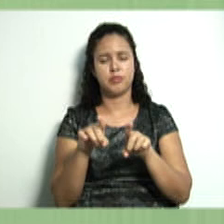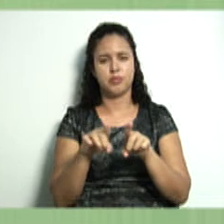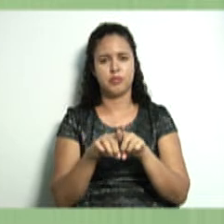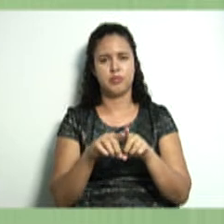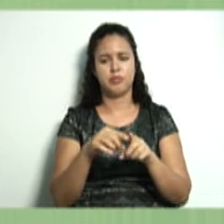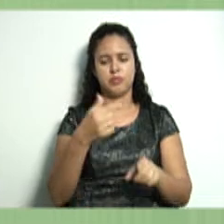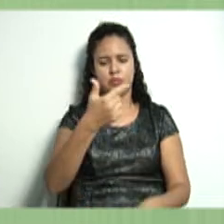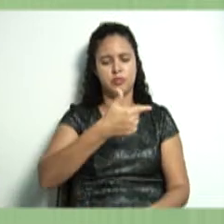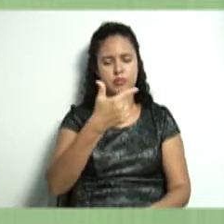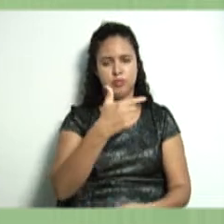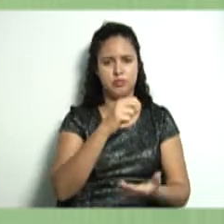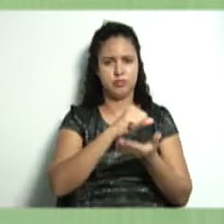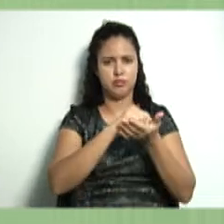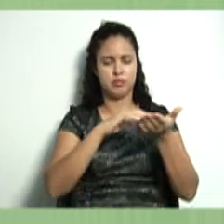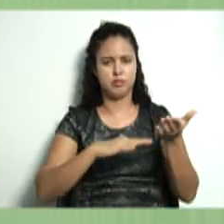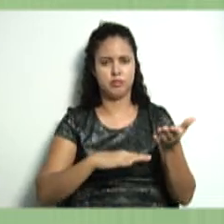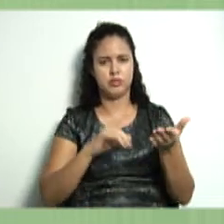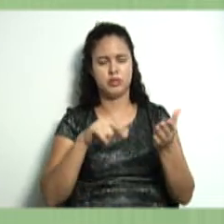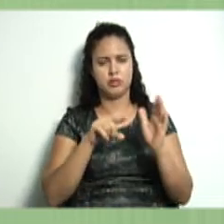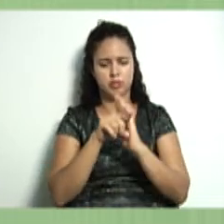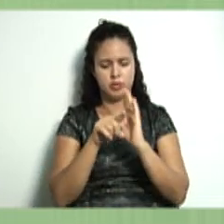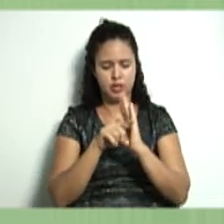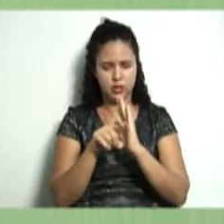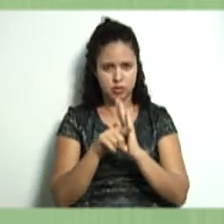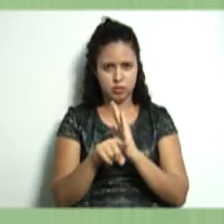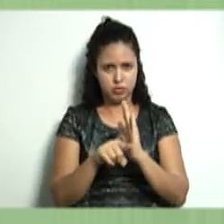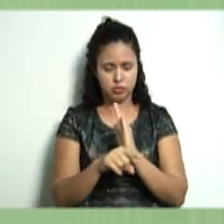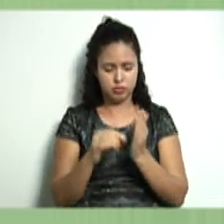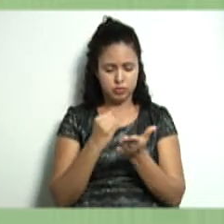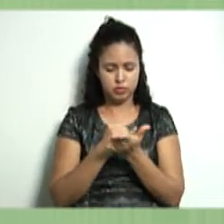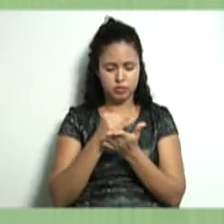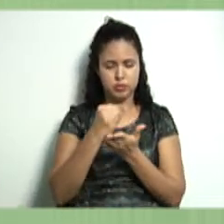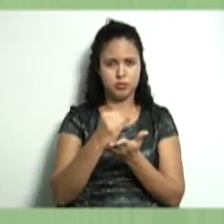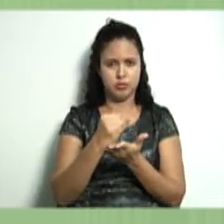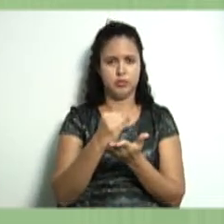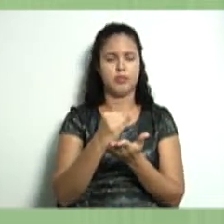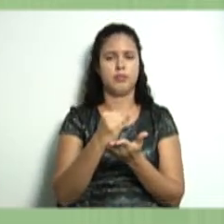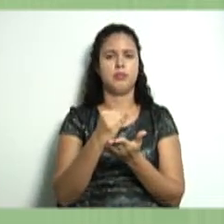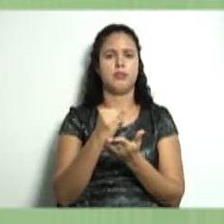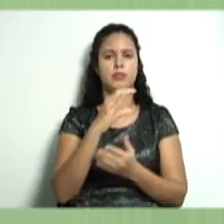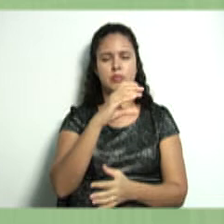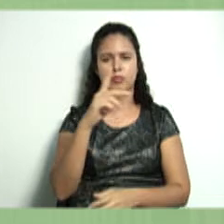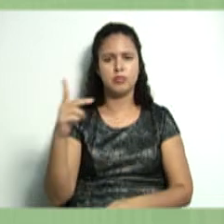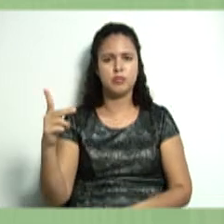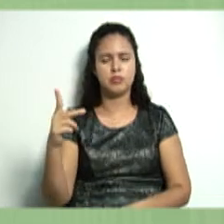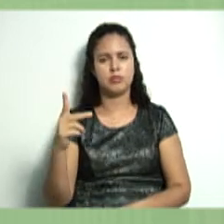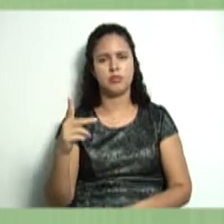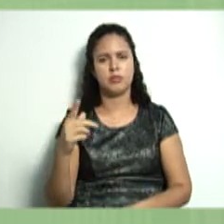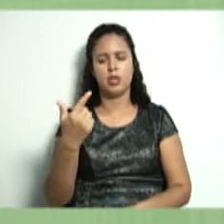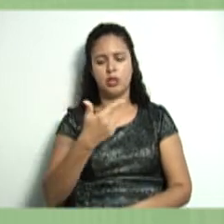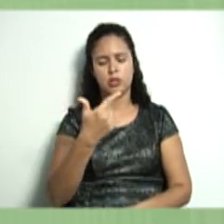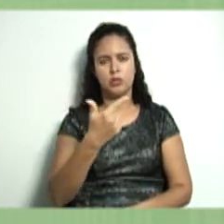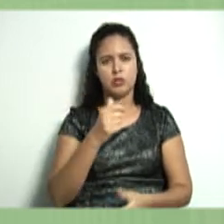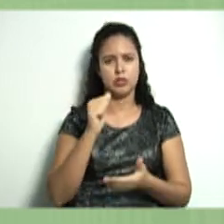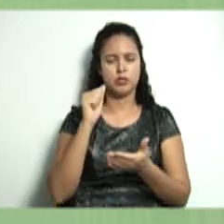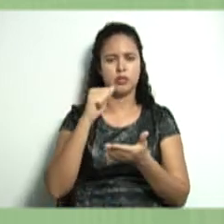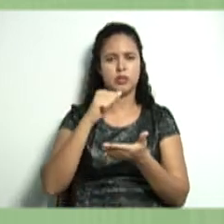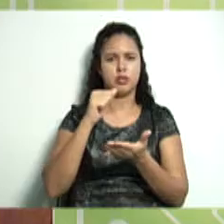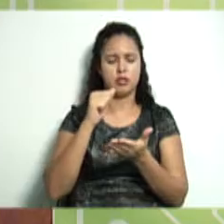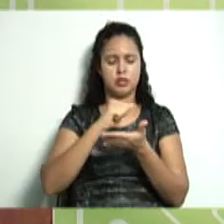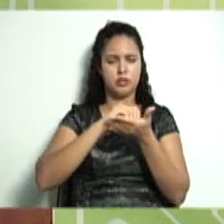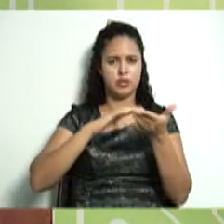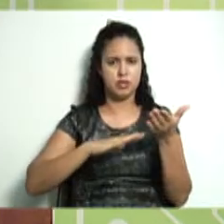número 2, que é um questionário, introdução ao cooperativismo. Todas as duas atividades encerram dia